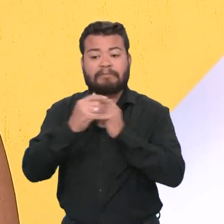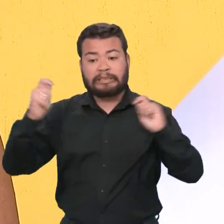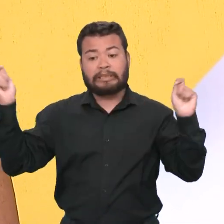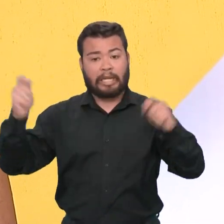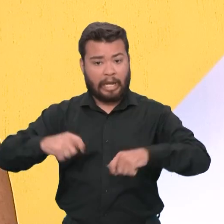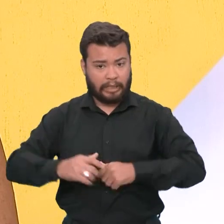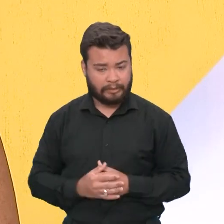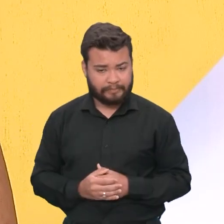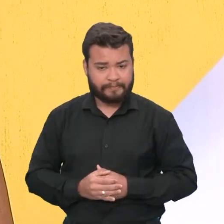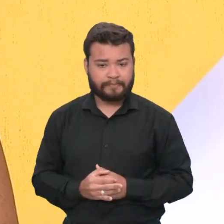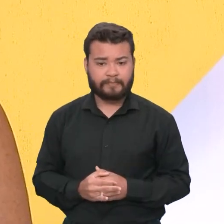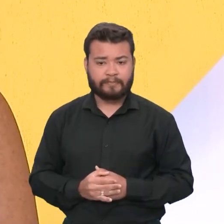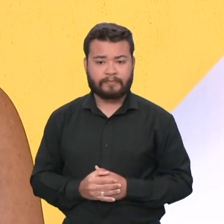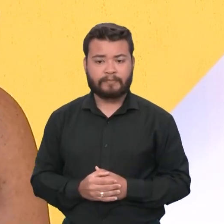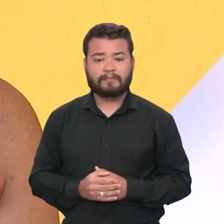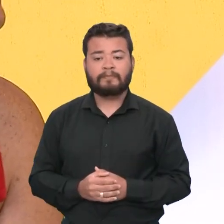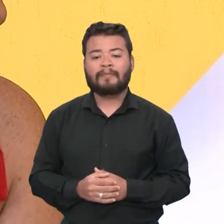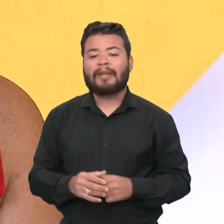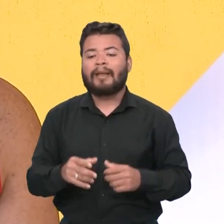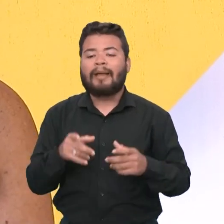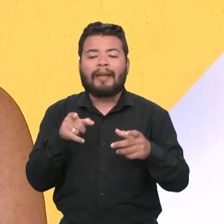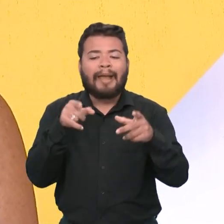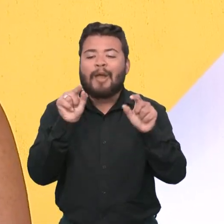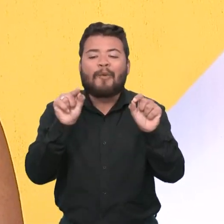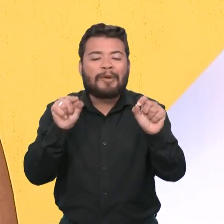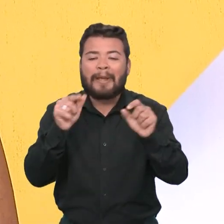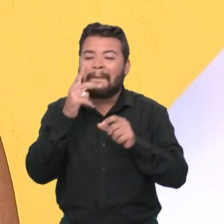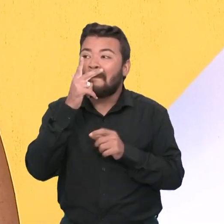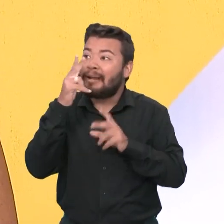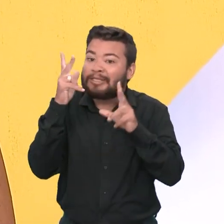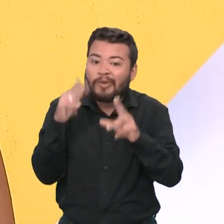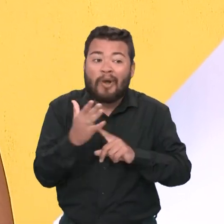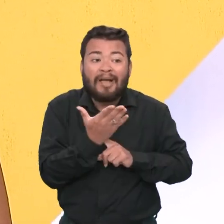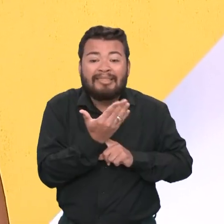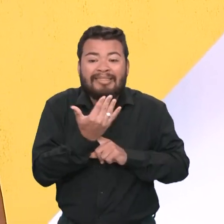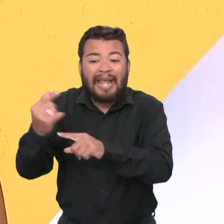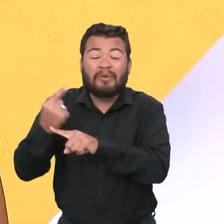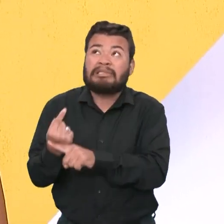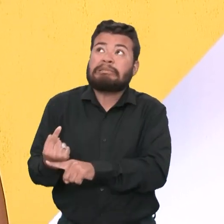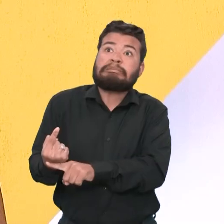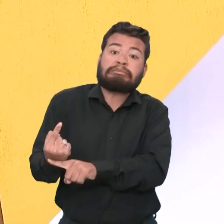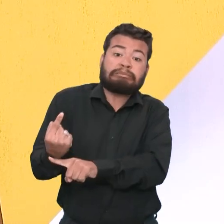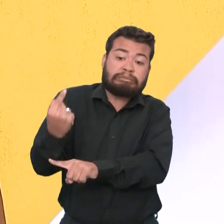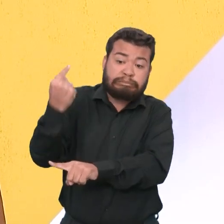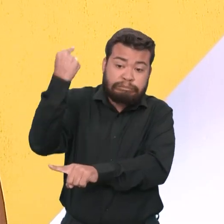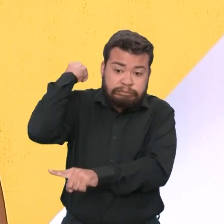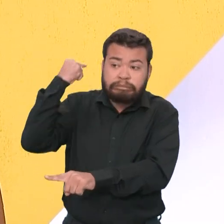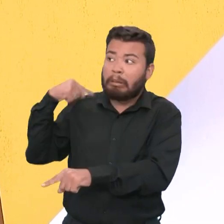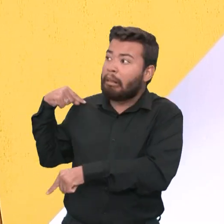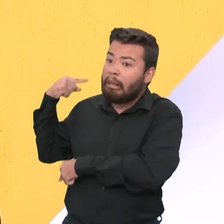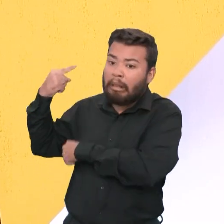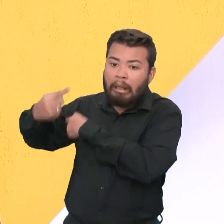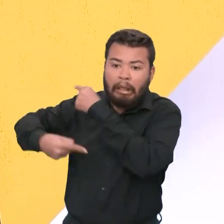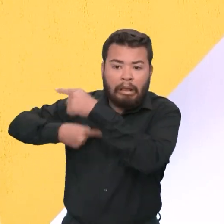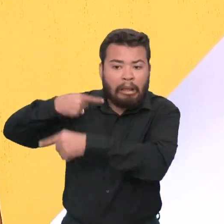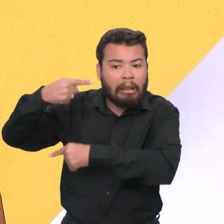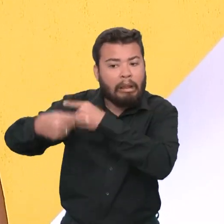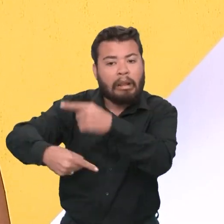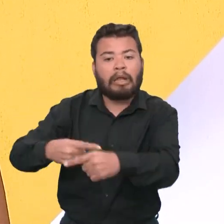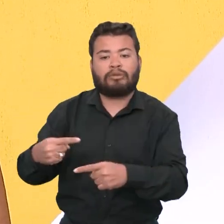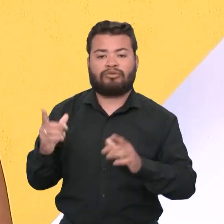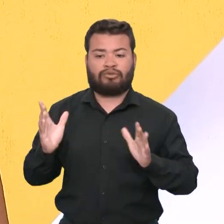É como a gente fala, a tecnologia ancestral, né? Os povos originários falam muito sobre tecnologia ancestral, e é realmente, porque você vai pegar